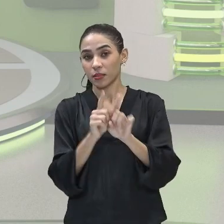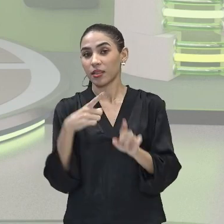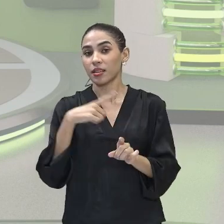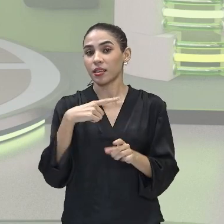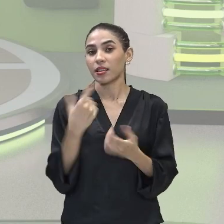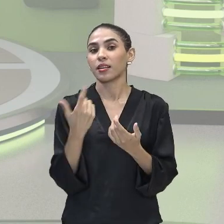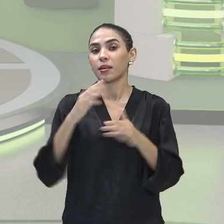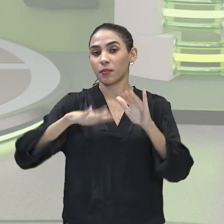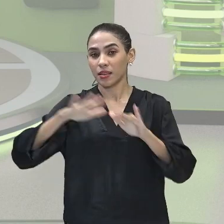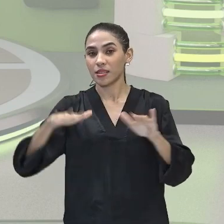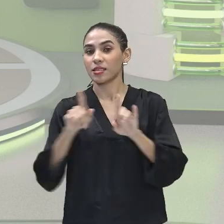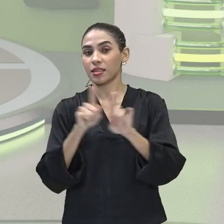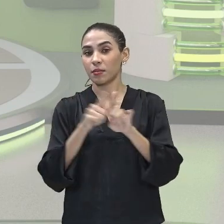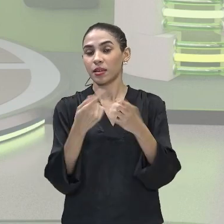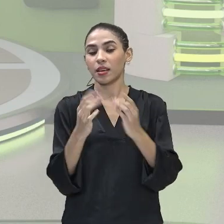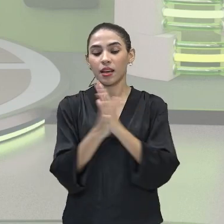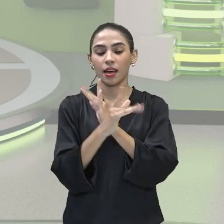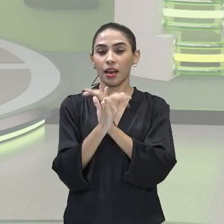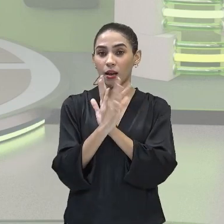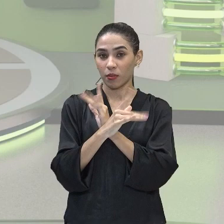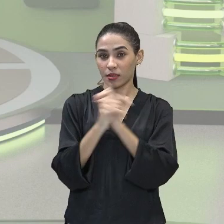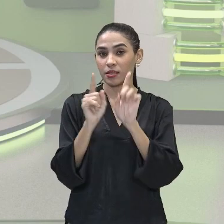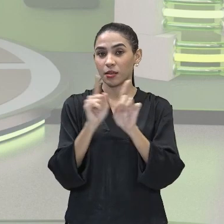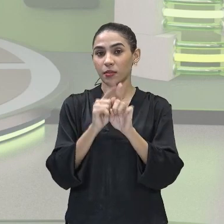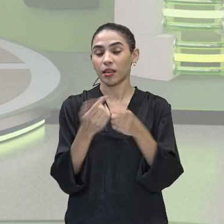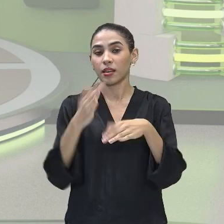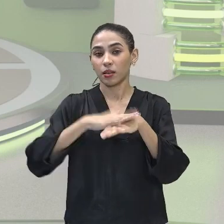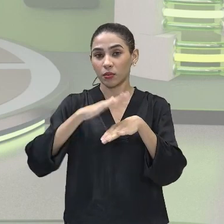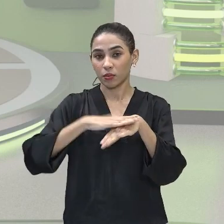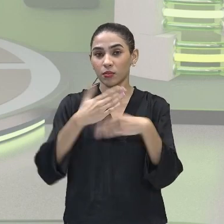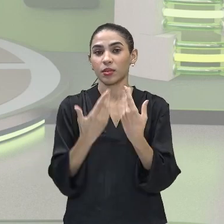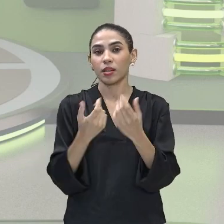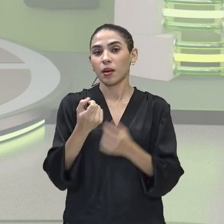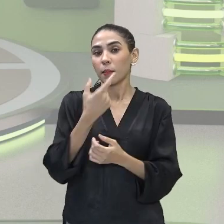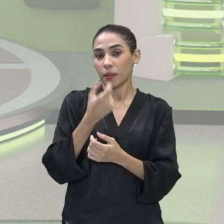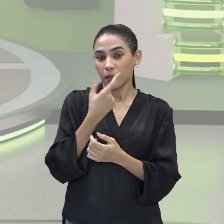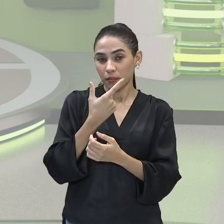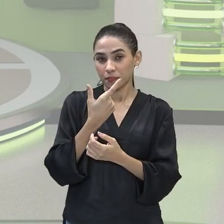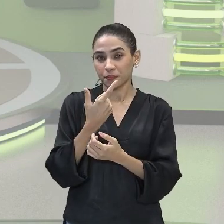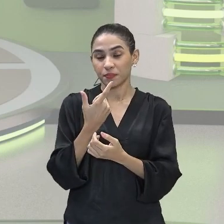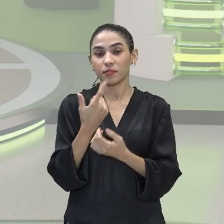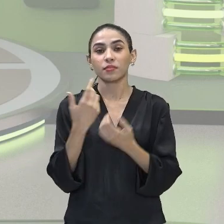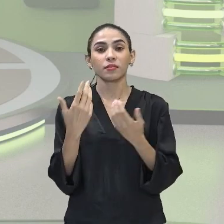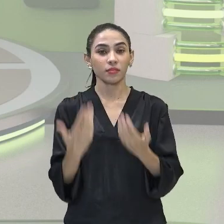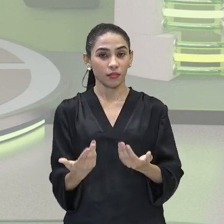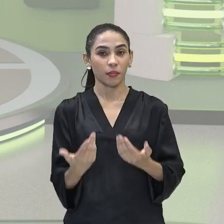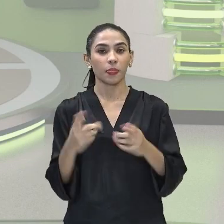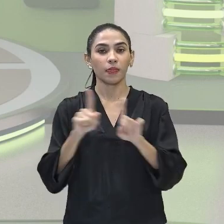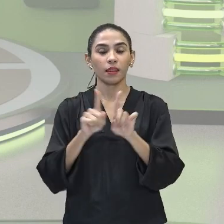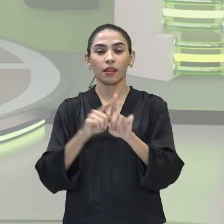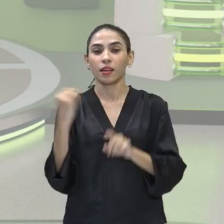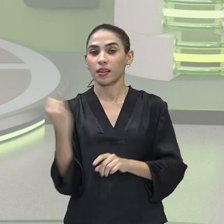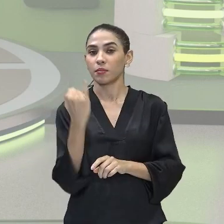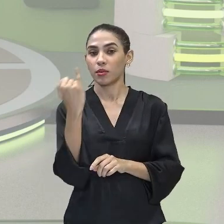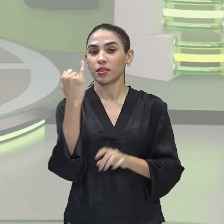a presença de algas para a produção desses medicamentos, né? Então, a importância delas, né, não está só